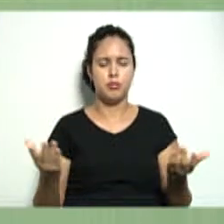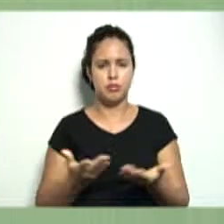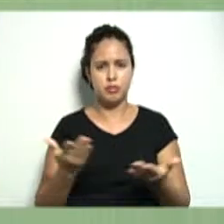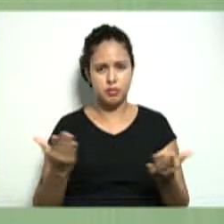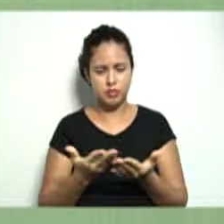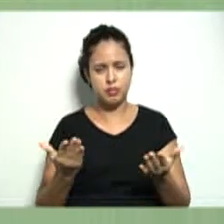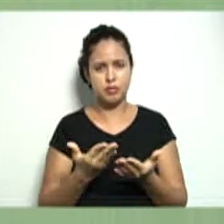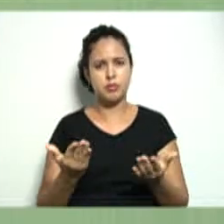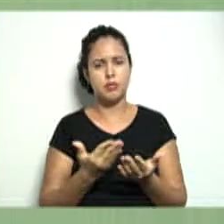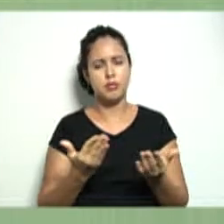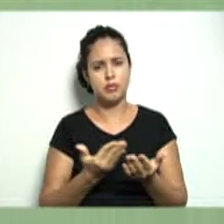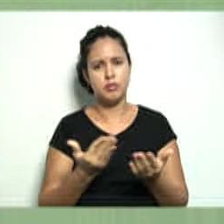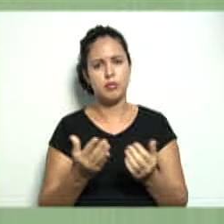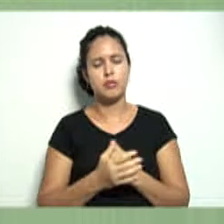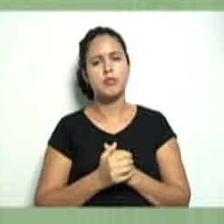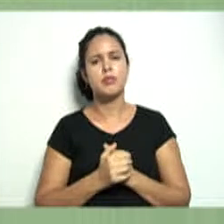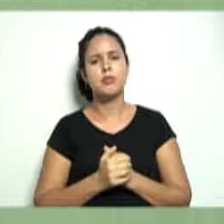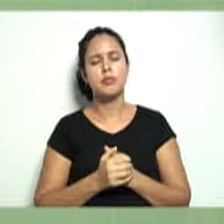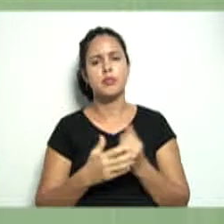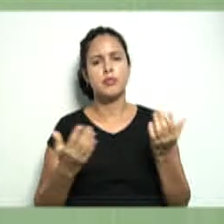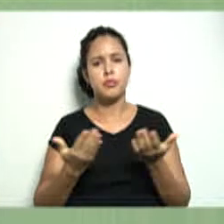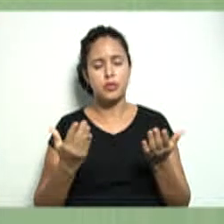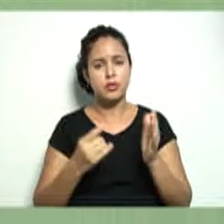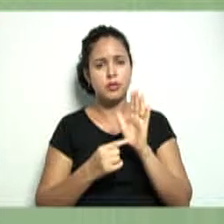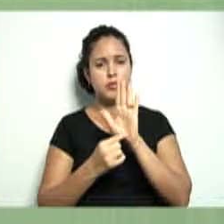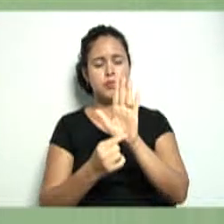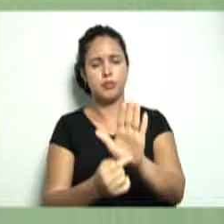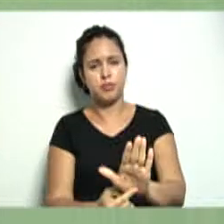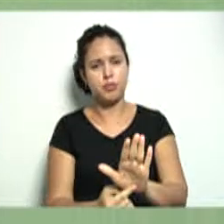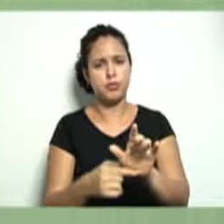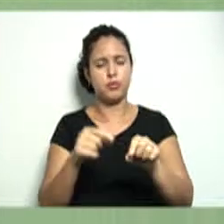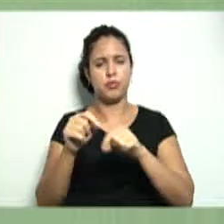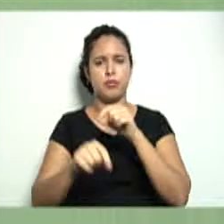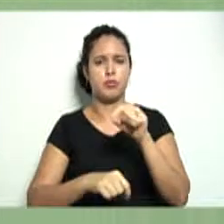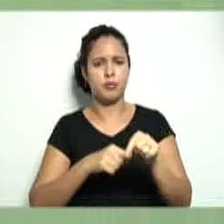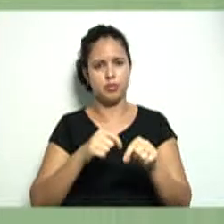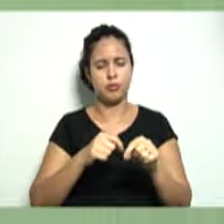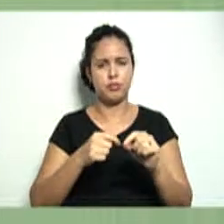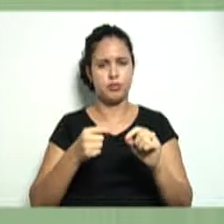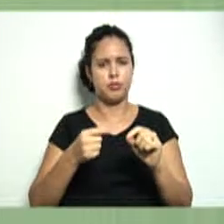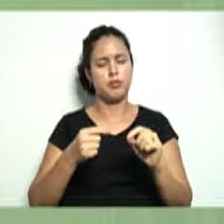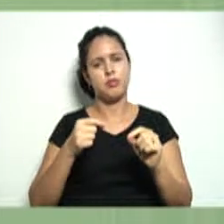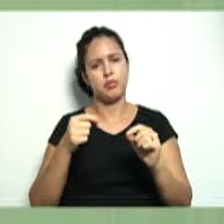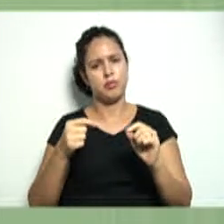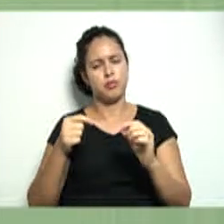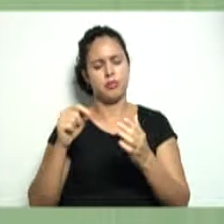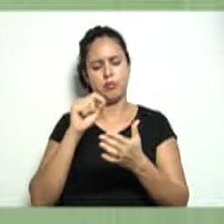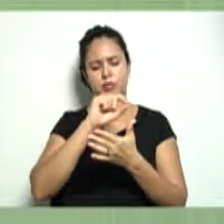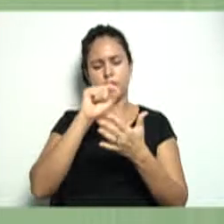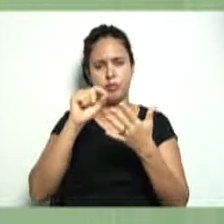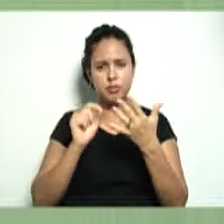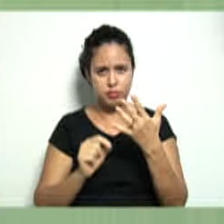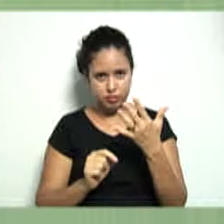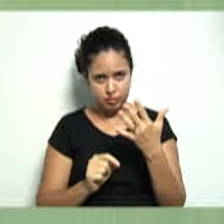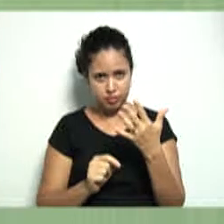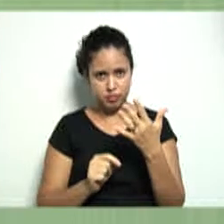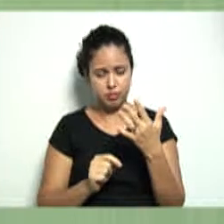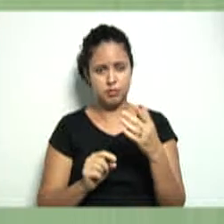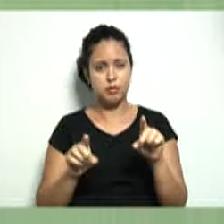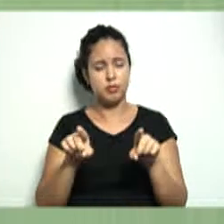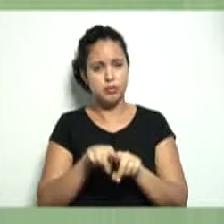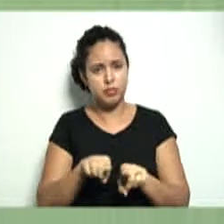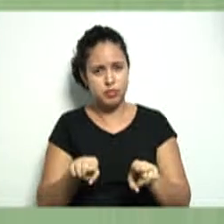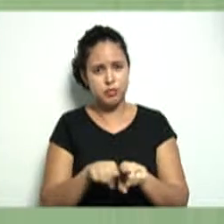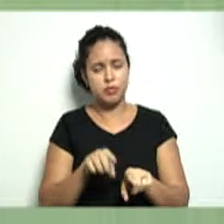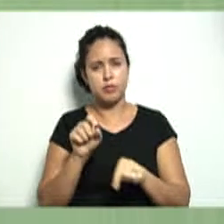no presente, atualmente, ela enfatiza, sim, os aspectos operacionais, mas